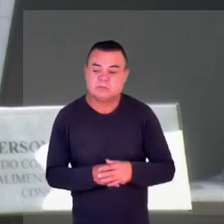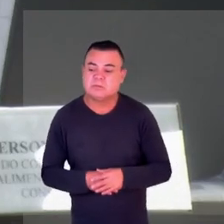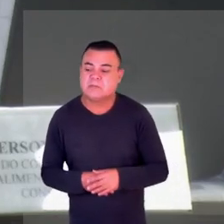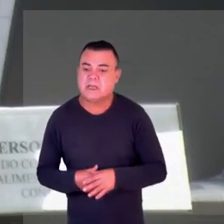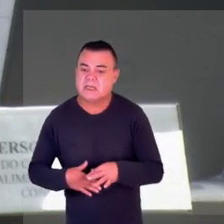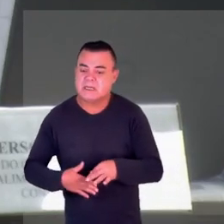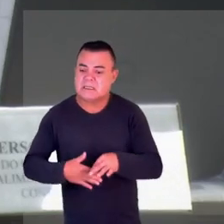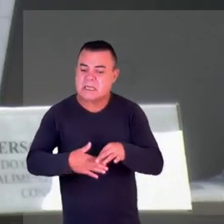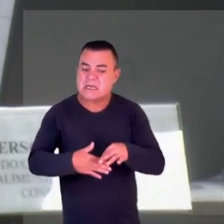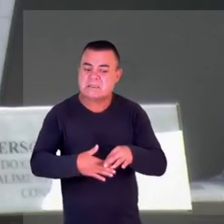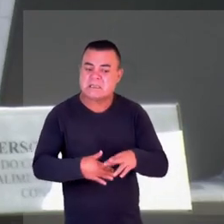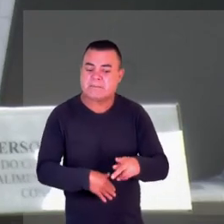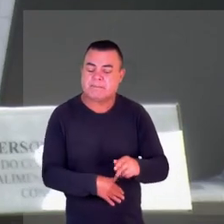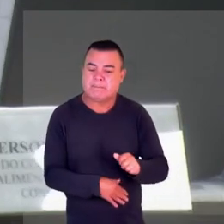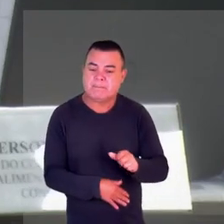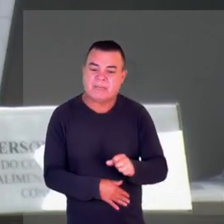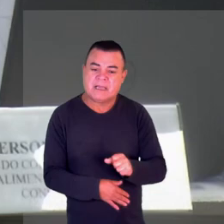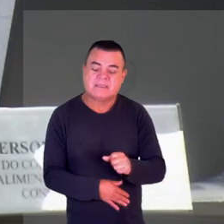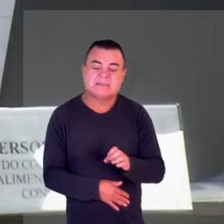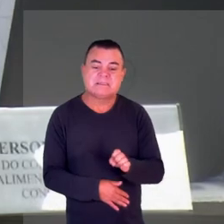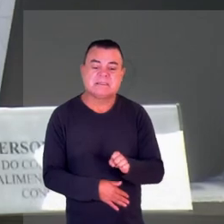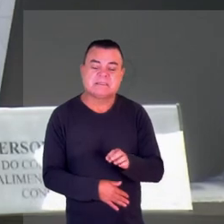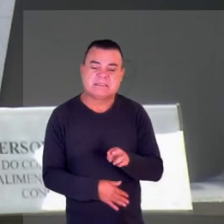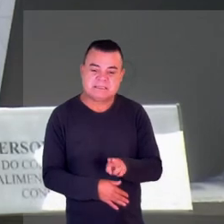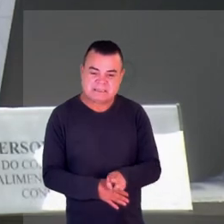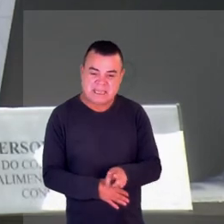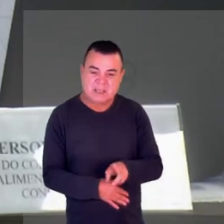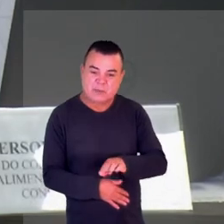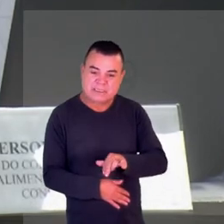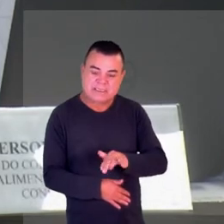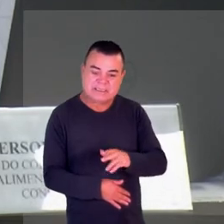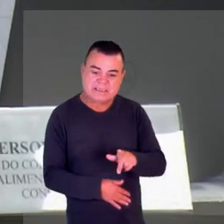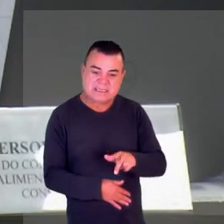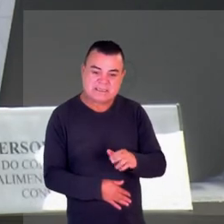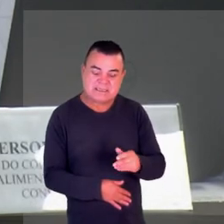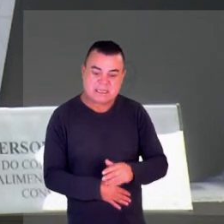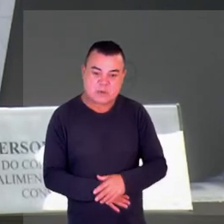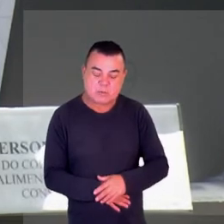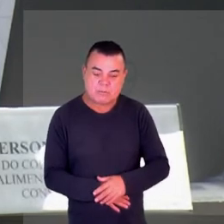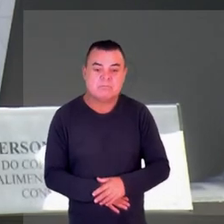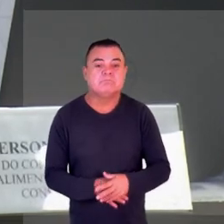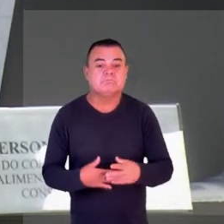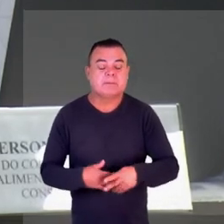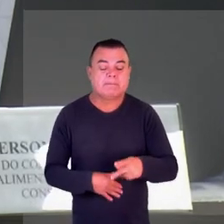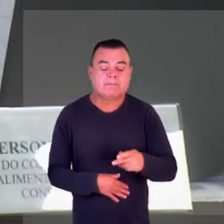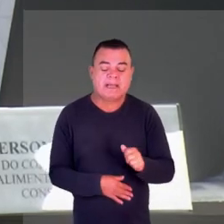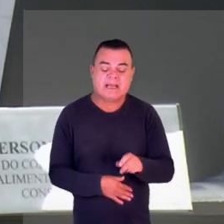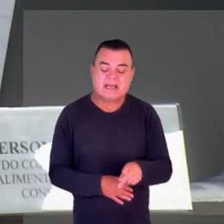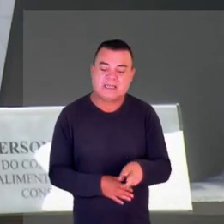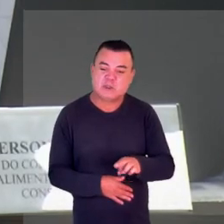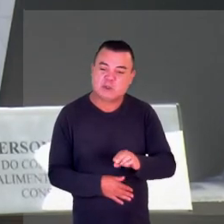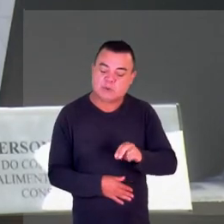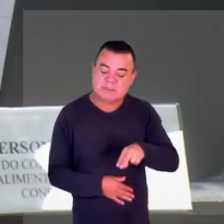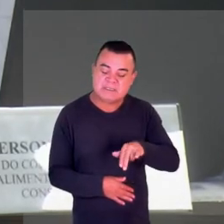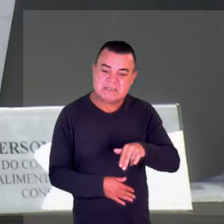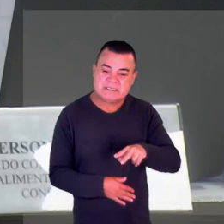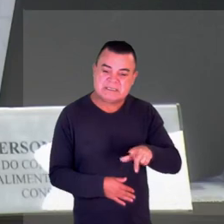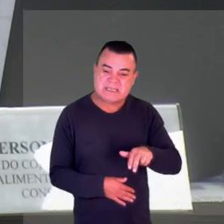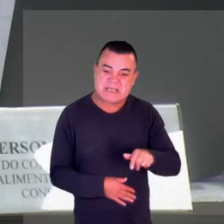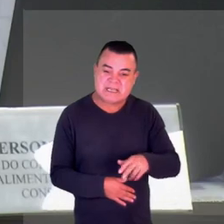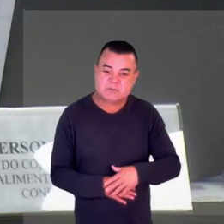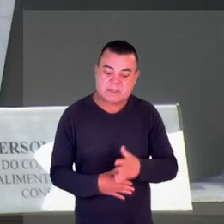vez para eles é melhor você ter algo né Muito bem padronizado padronização da da do alimento para que